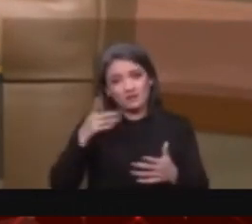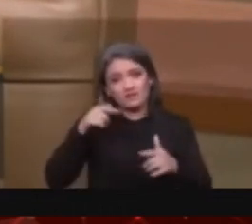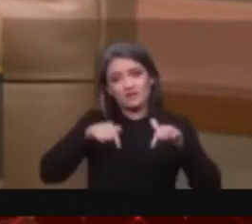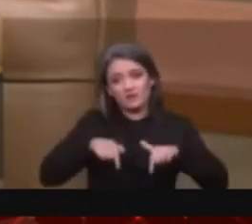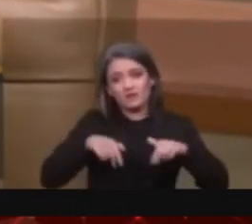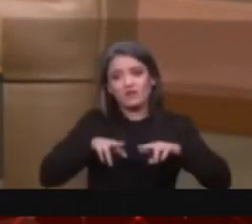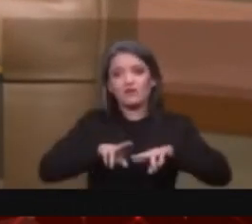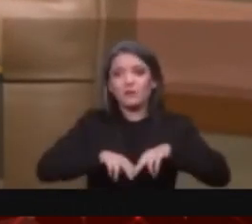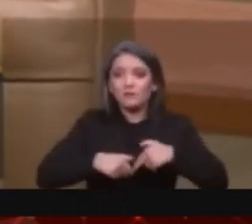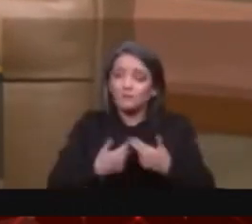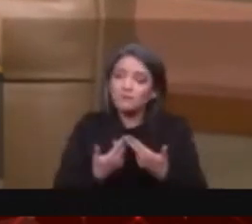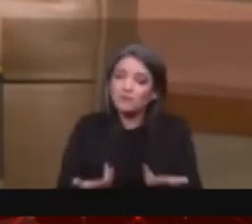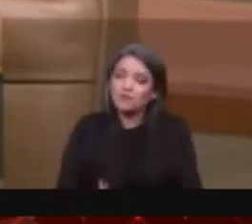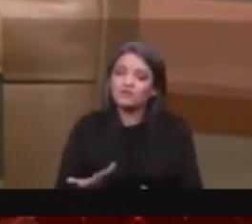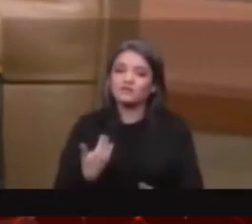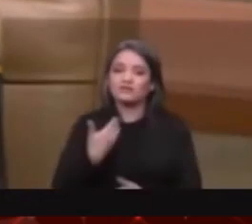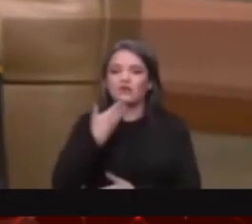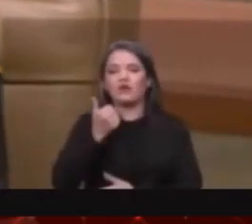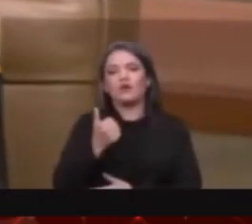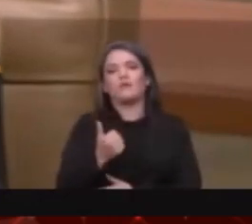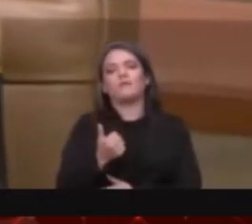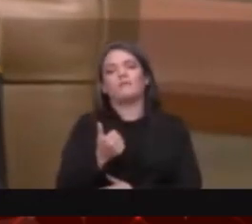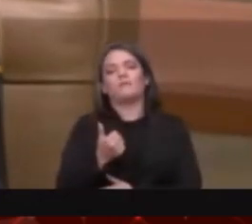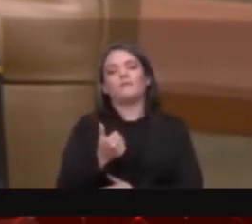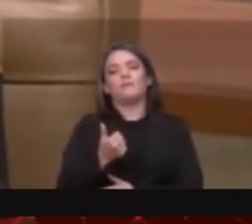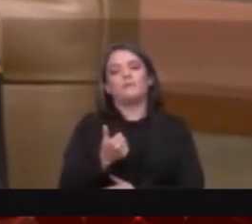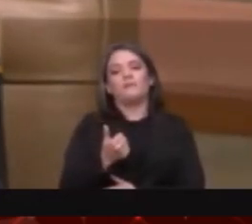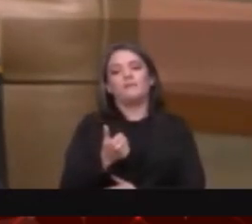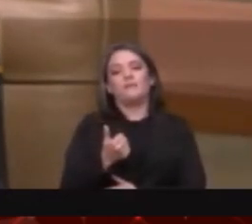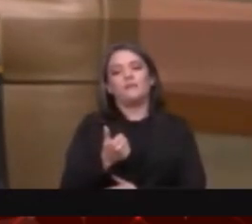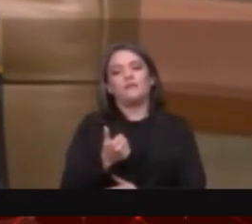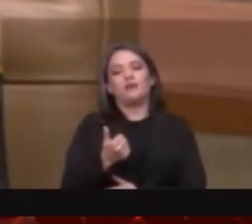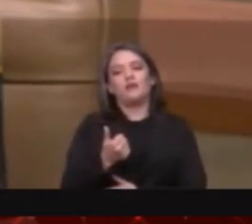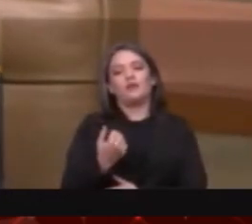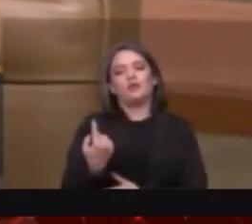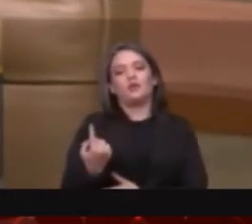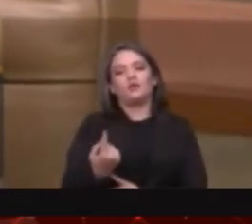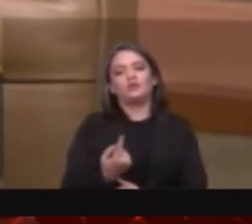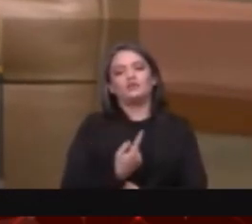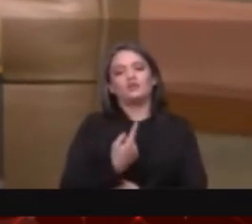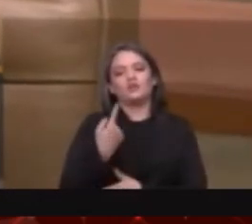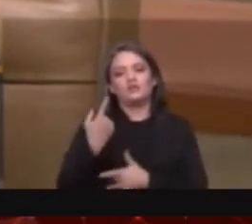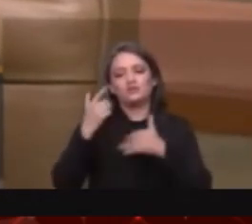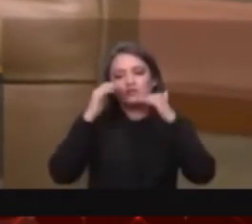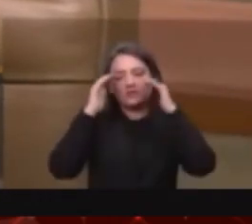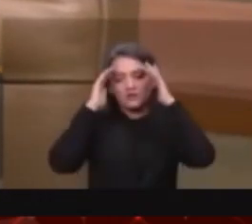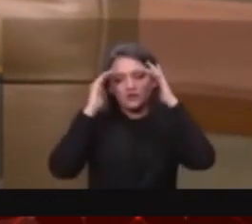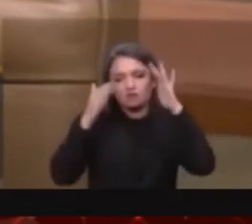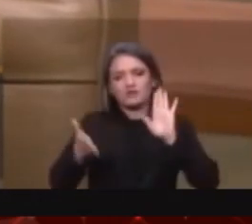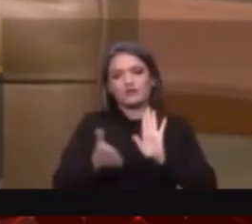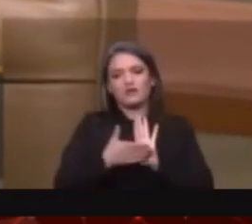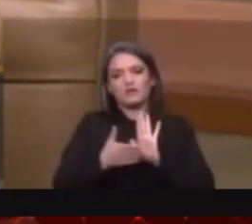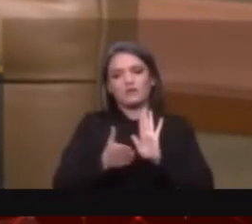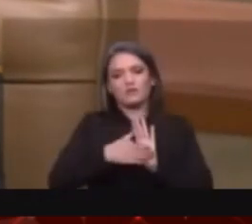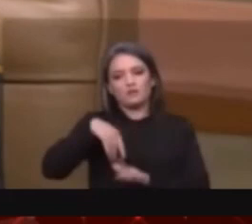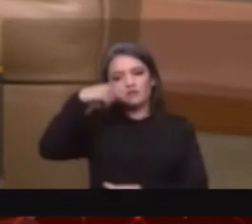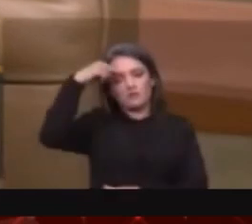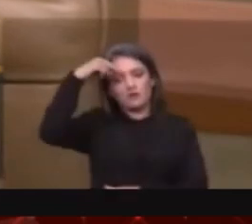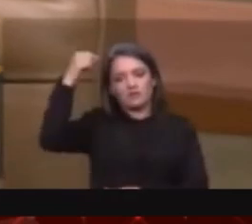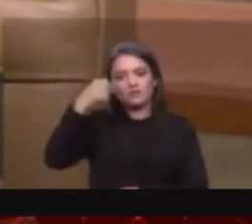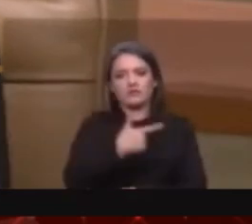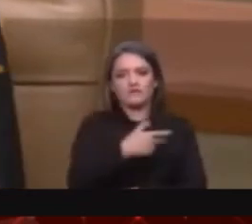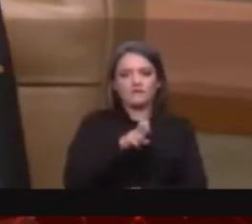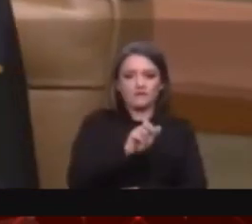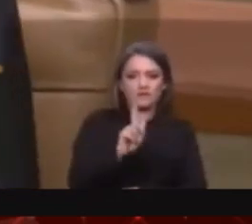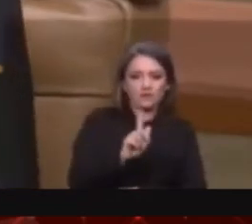tenderia a adotar aí a proposta do ministro Barroso, até 25 gramas, ou 6,5